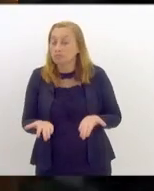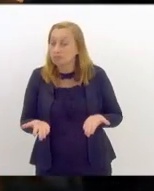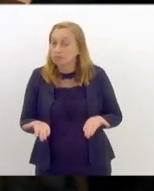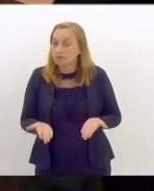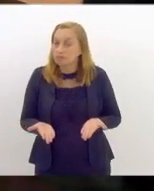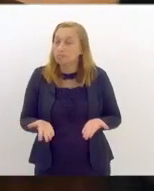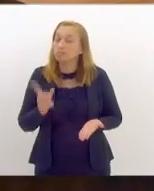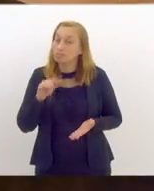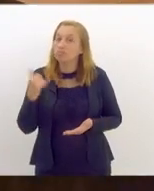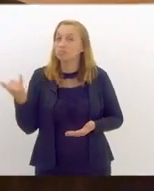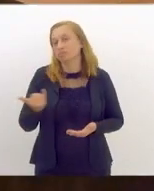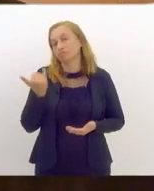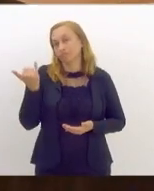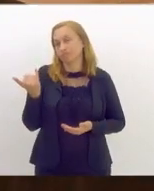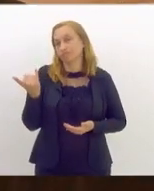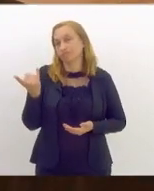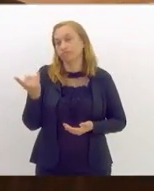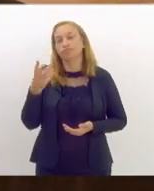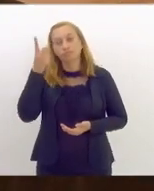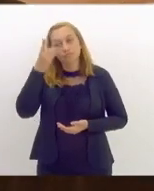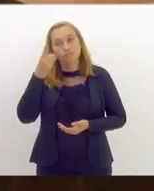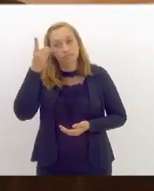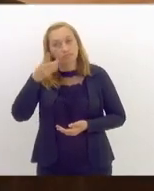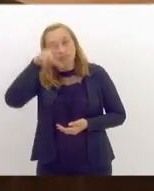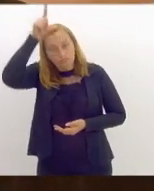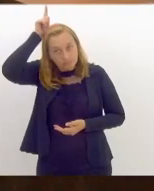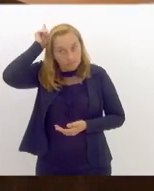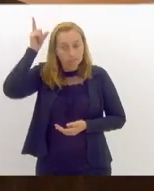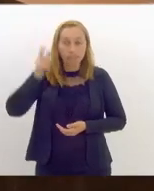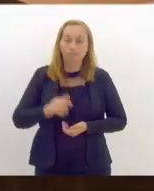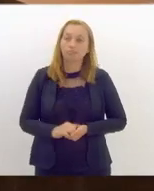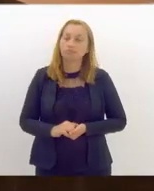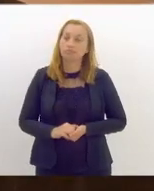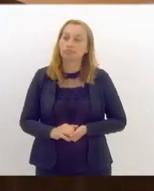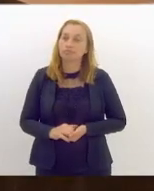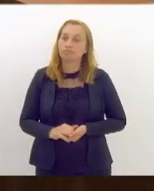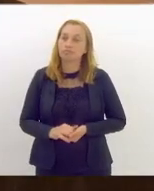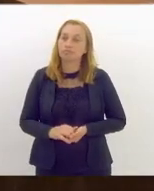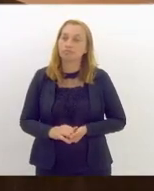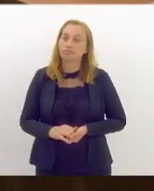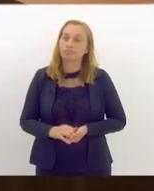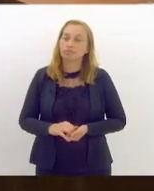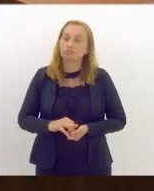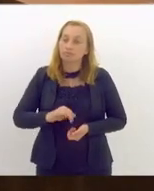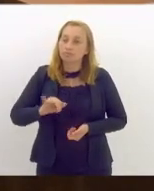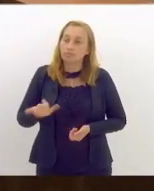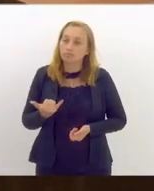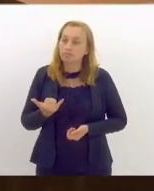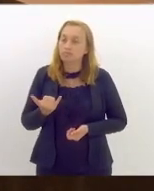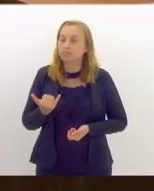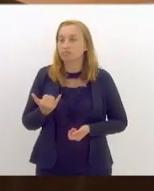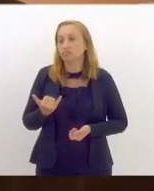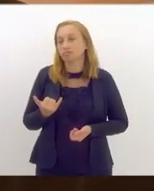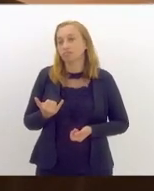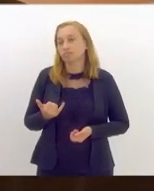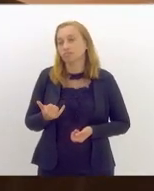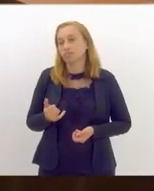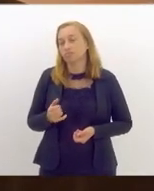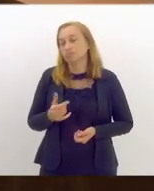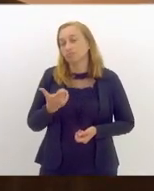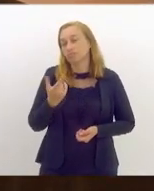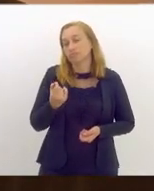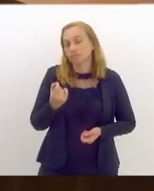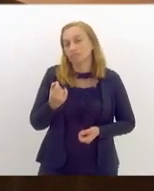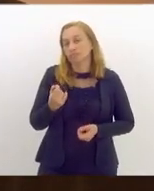é importante o deputado ele aproveitou o máximo de 20